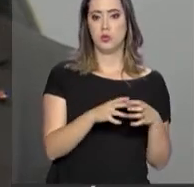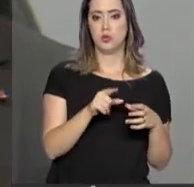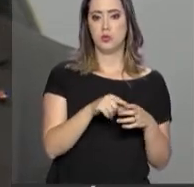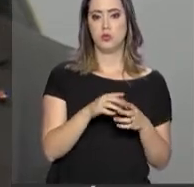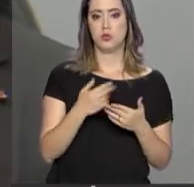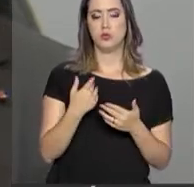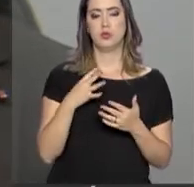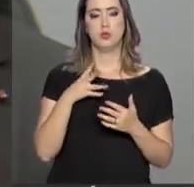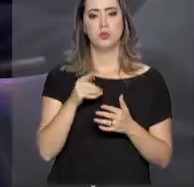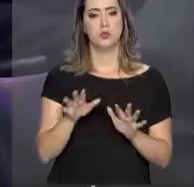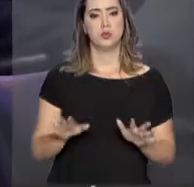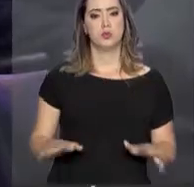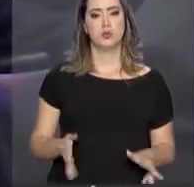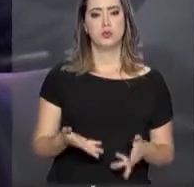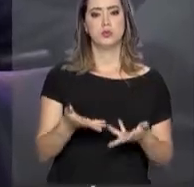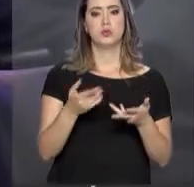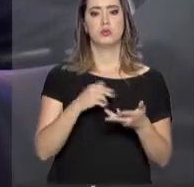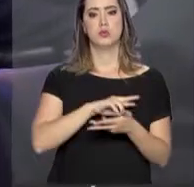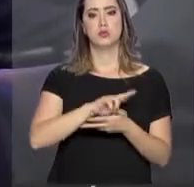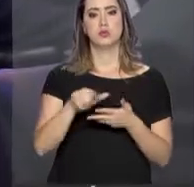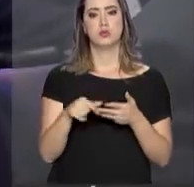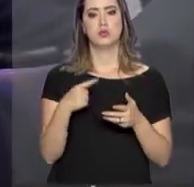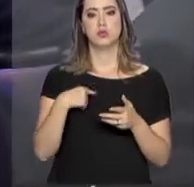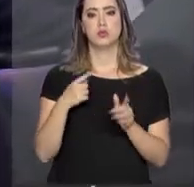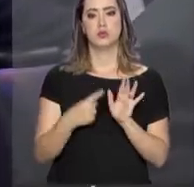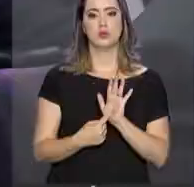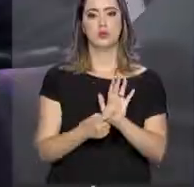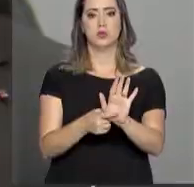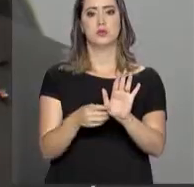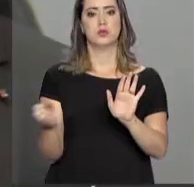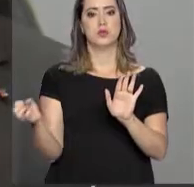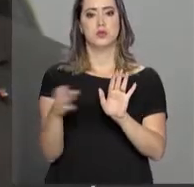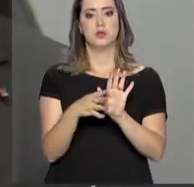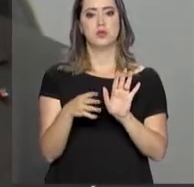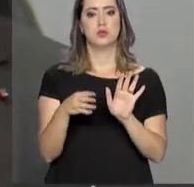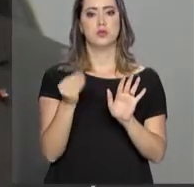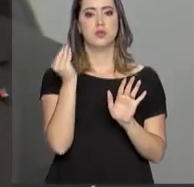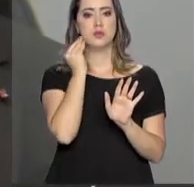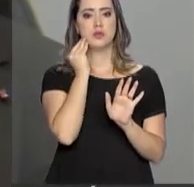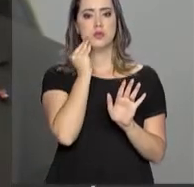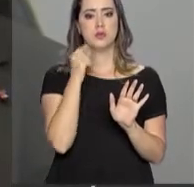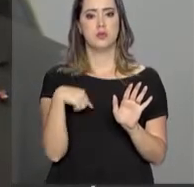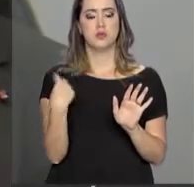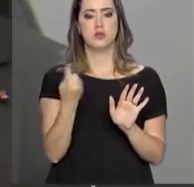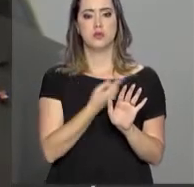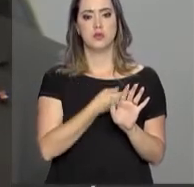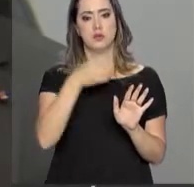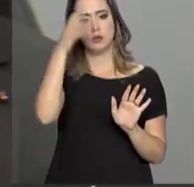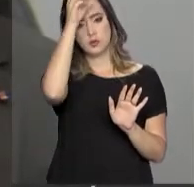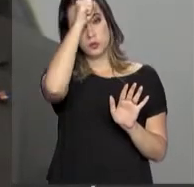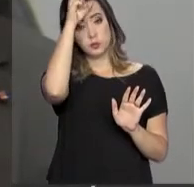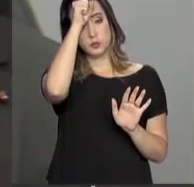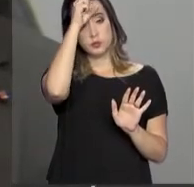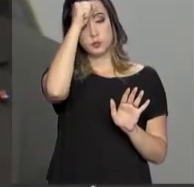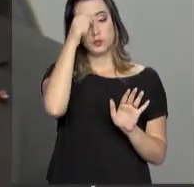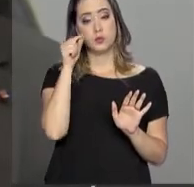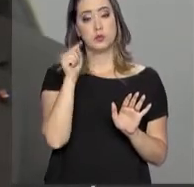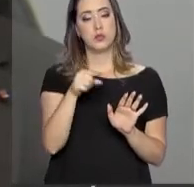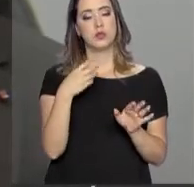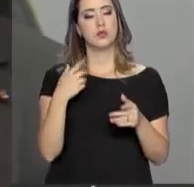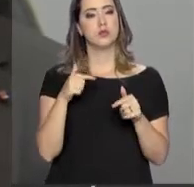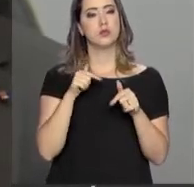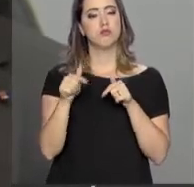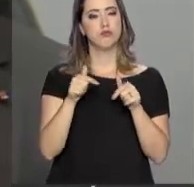do estudo isso a uma customização revelam novas experiências que nós estamos aprendendo né a